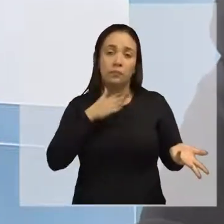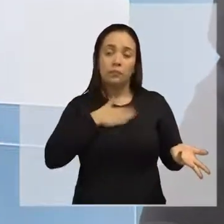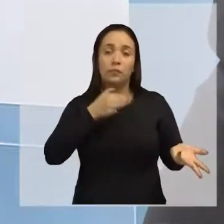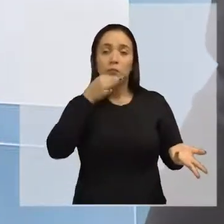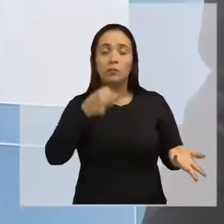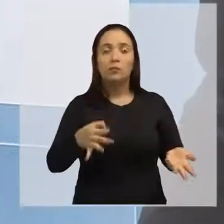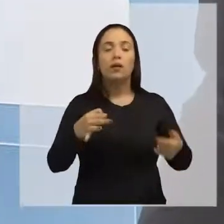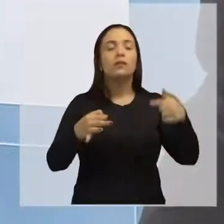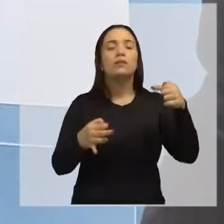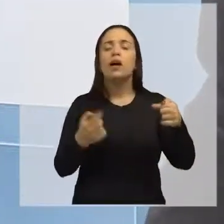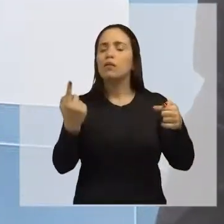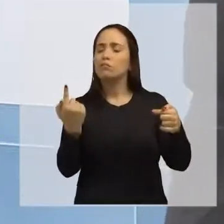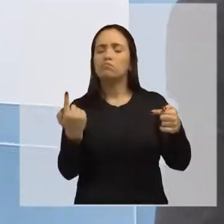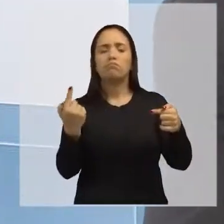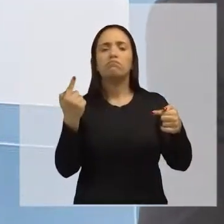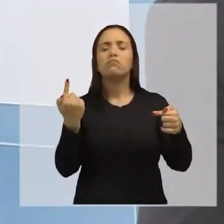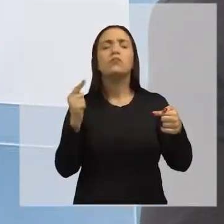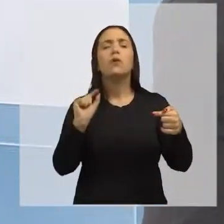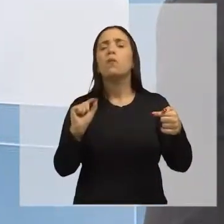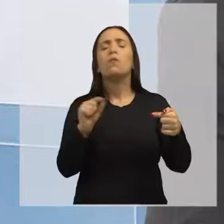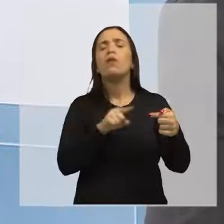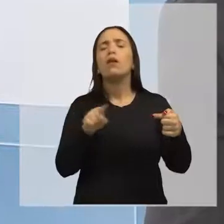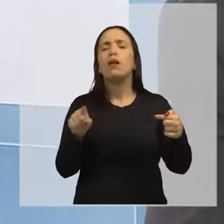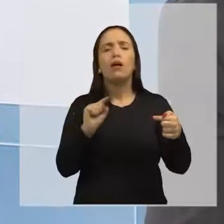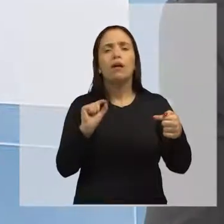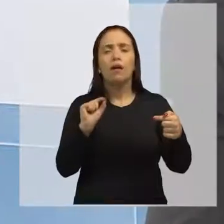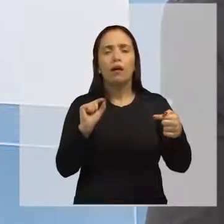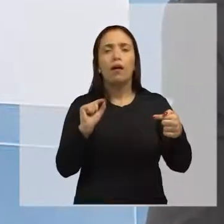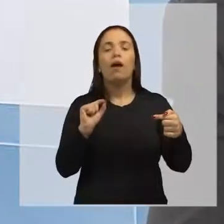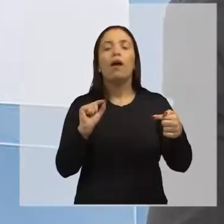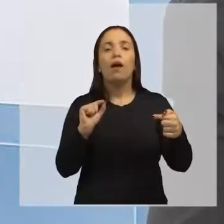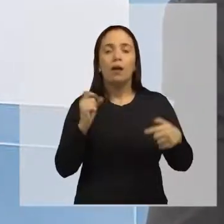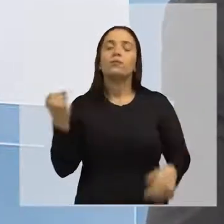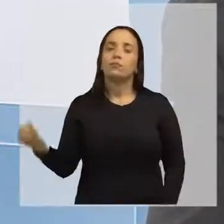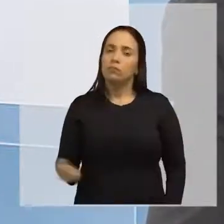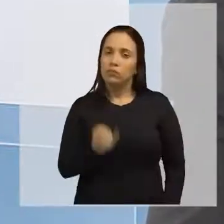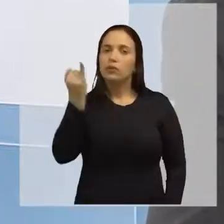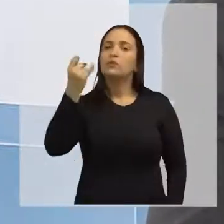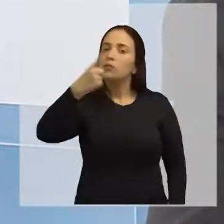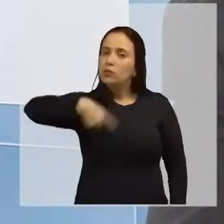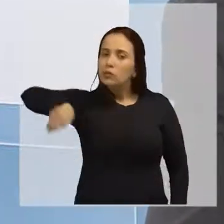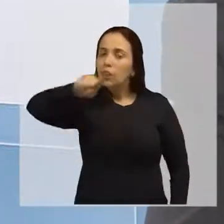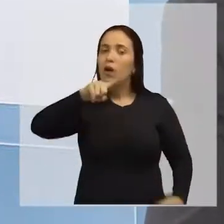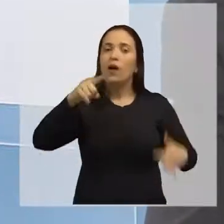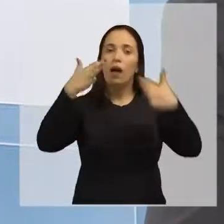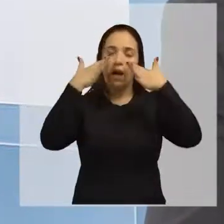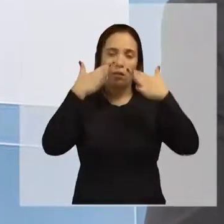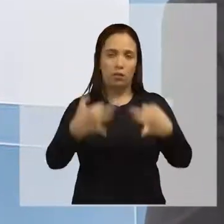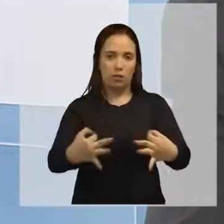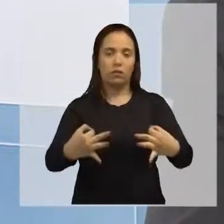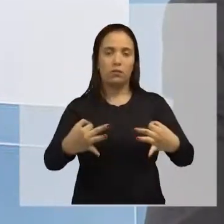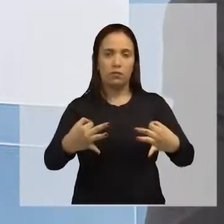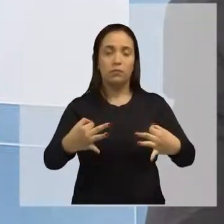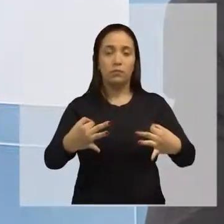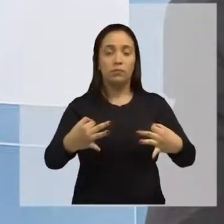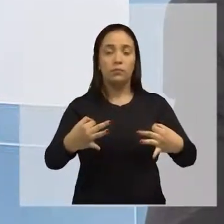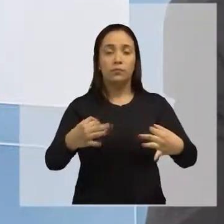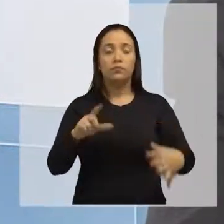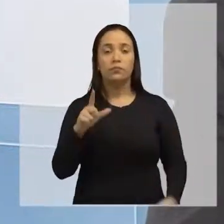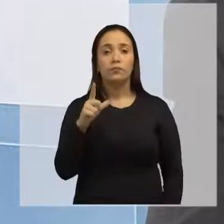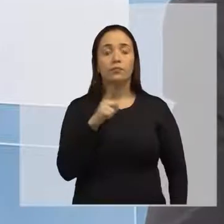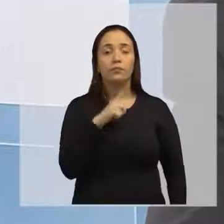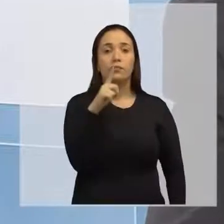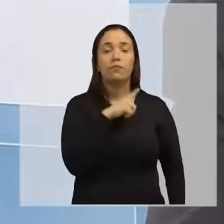simbologia. Ele tem uma coisa muito séria, que é importante, a gente fala aqui. A gente estava